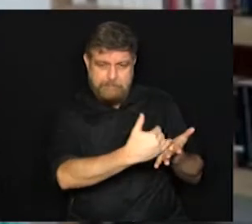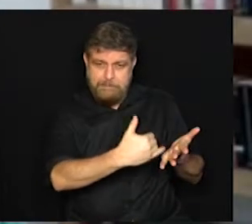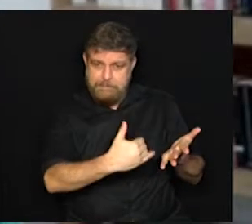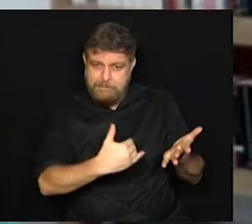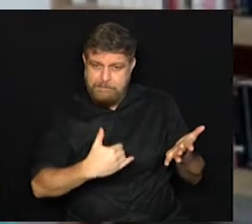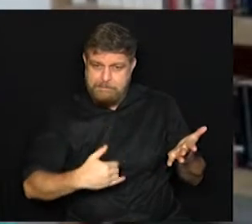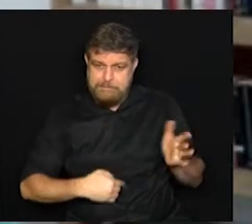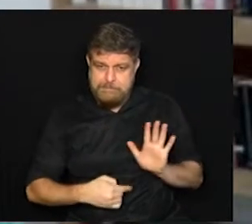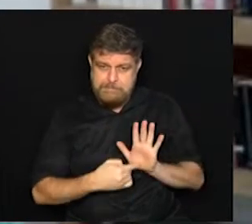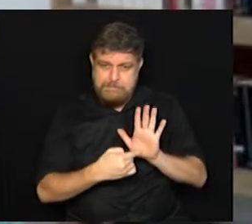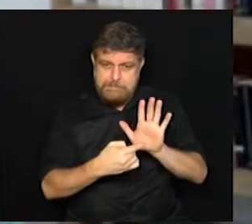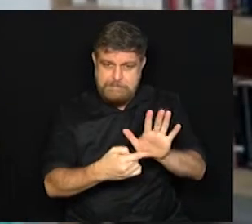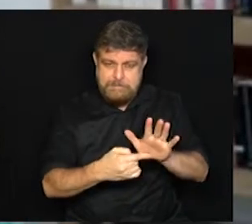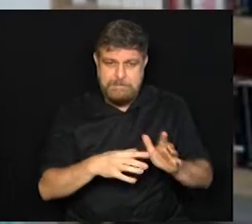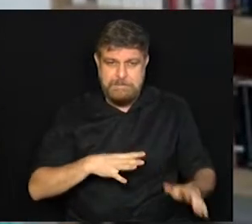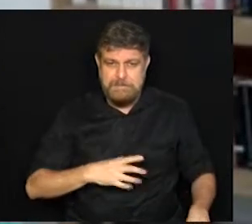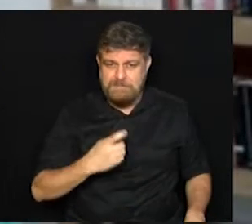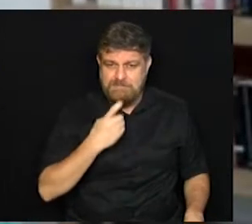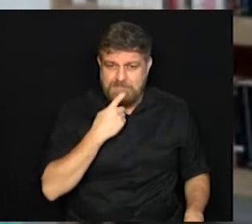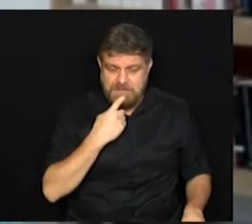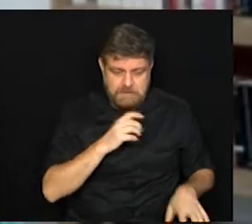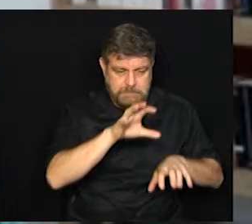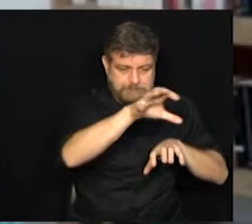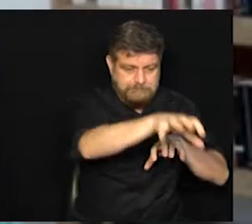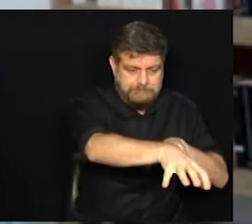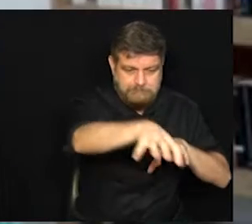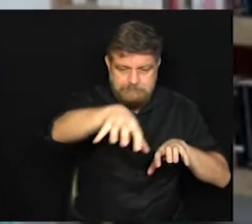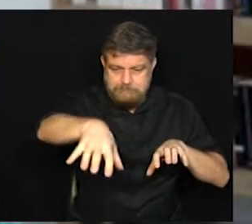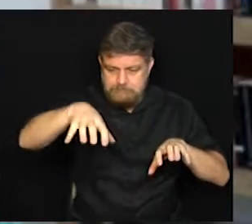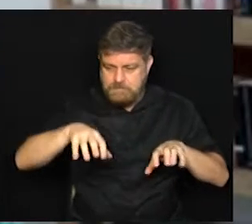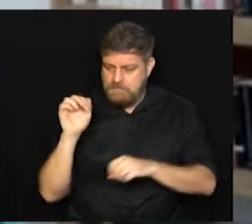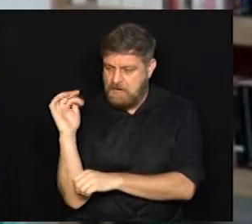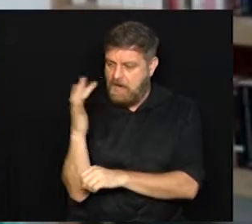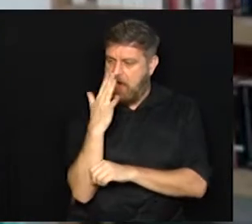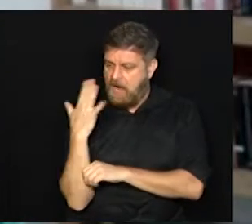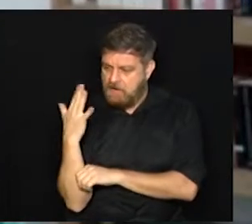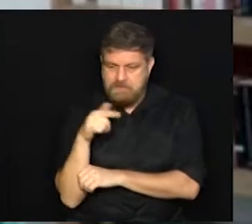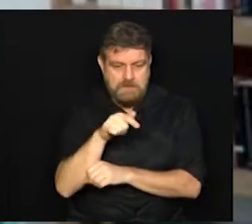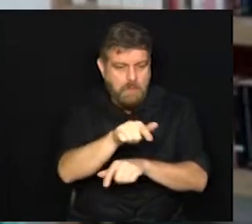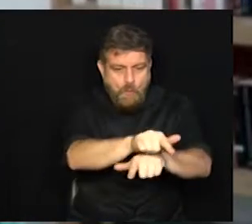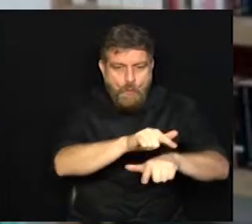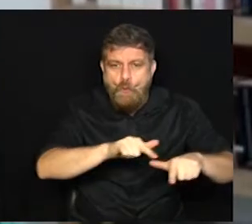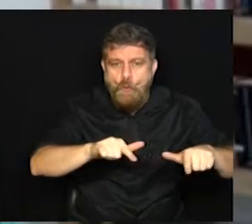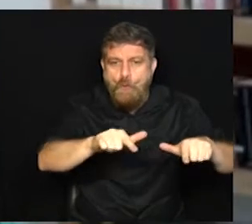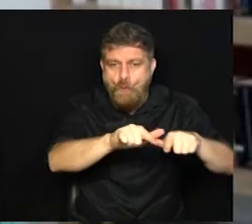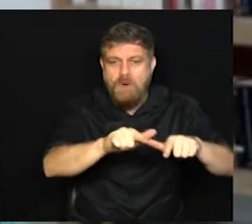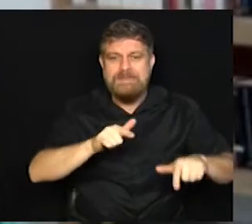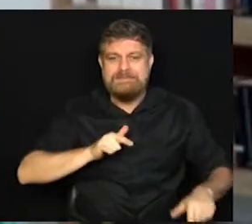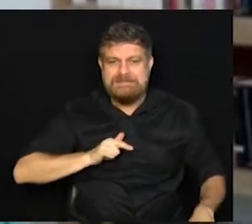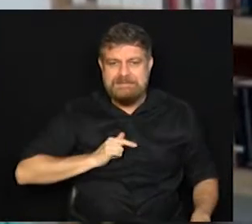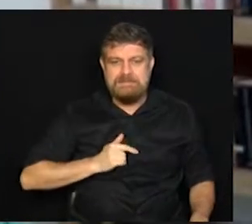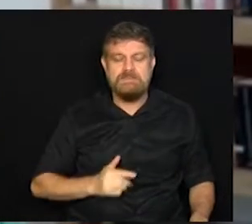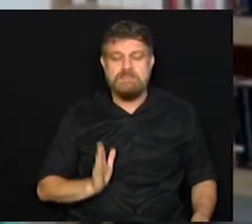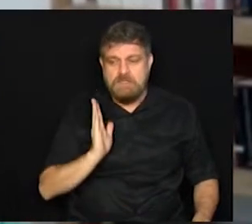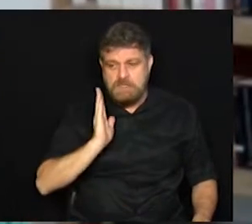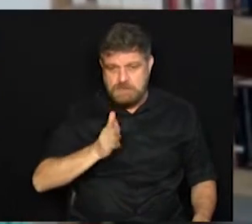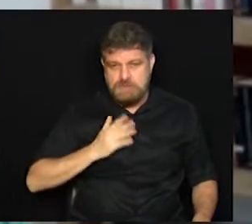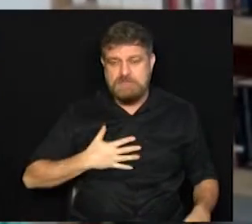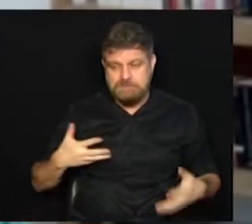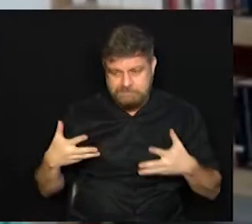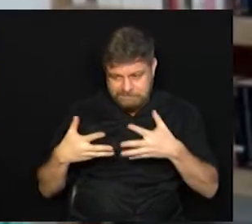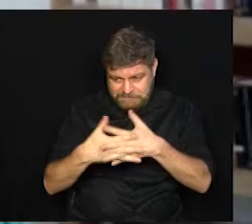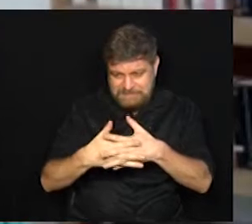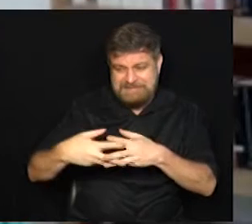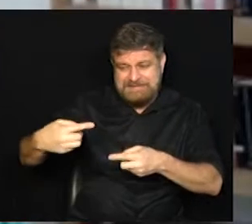uma desigualdade muito grande em termos da distribuição da arborização na cidade. Isso já foi tema polêmico em alguns momentos